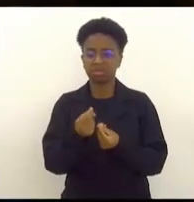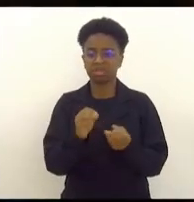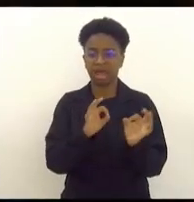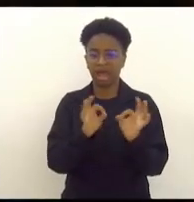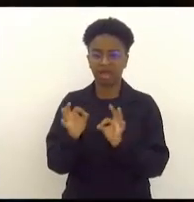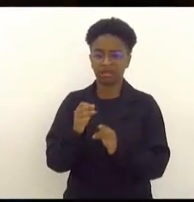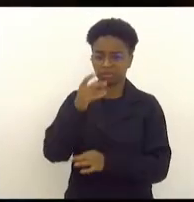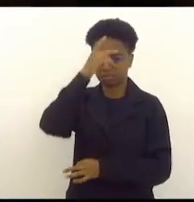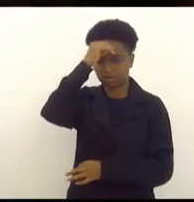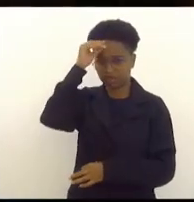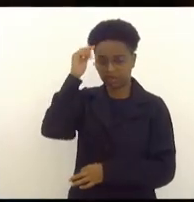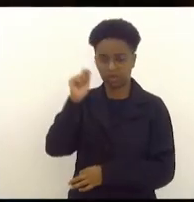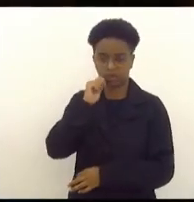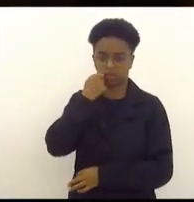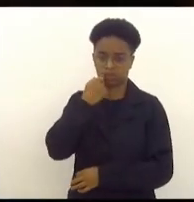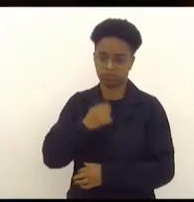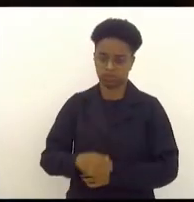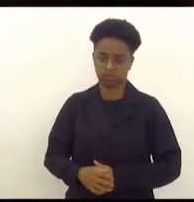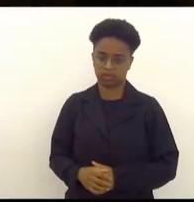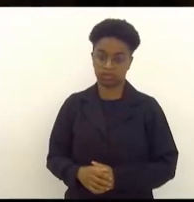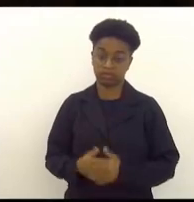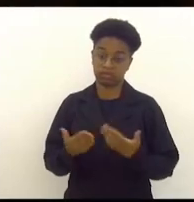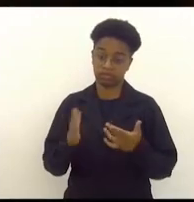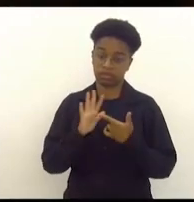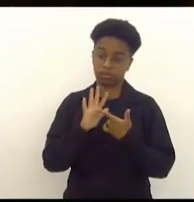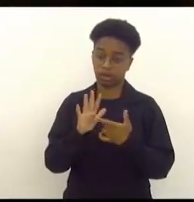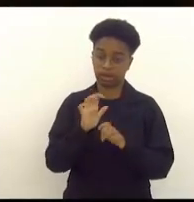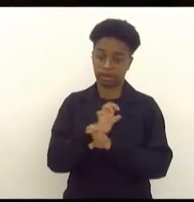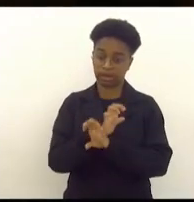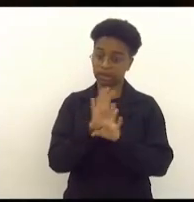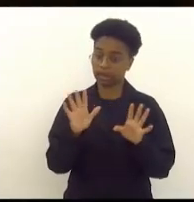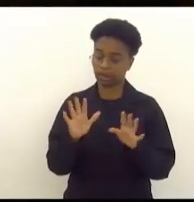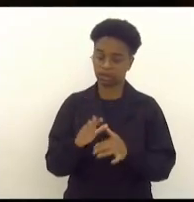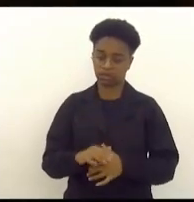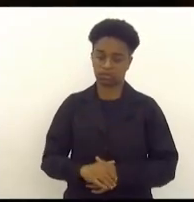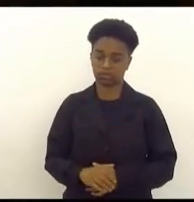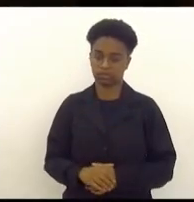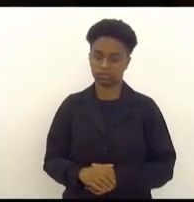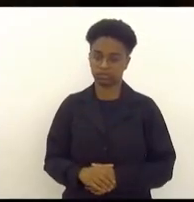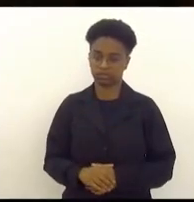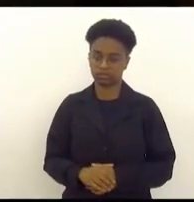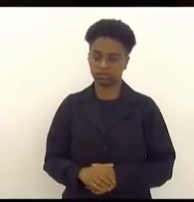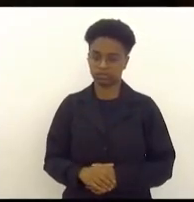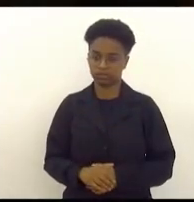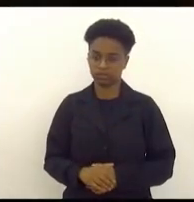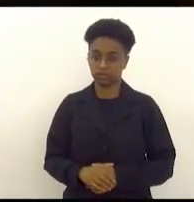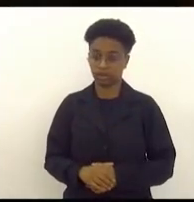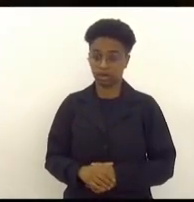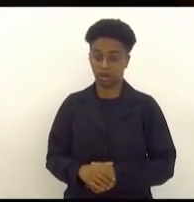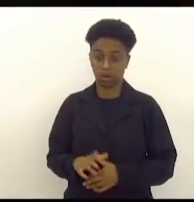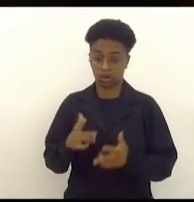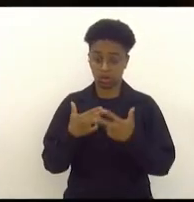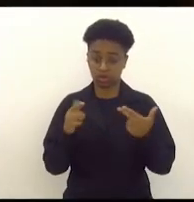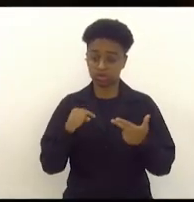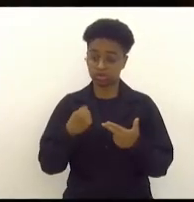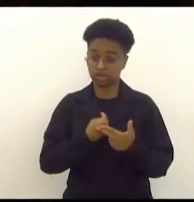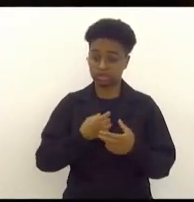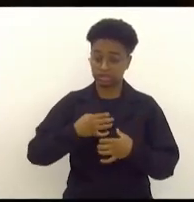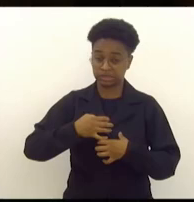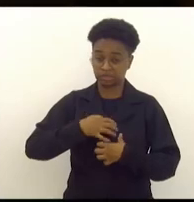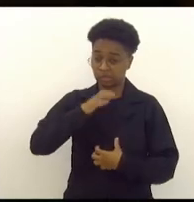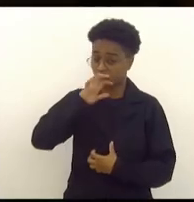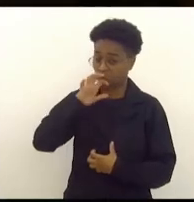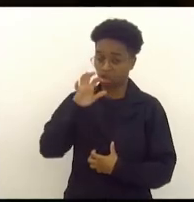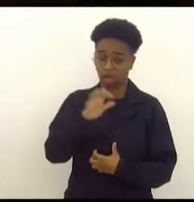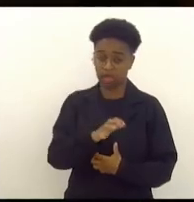Paes aliás fica claro Deputado paulbel com as cenas que nos elojaram nesse